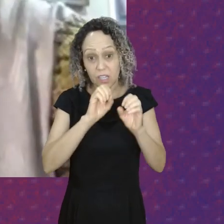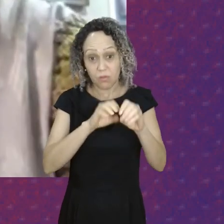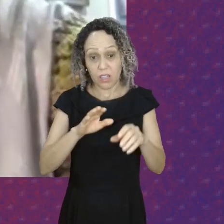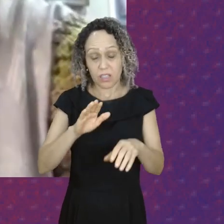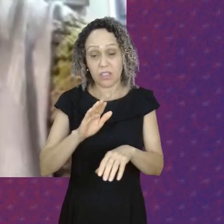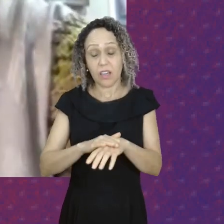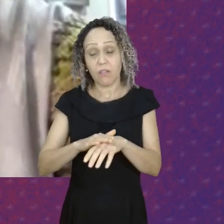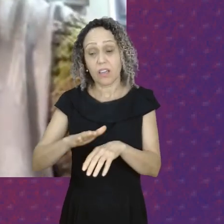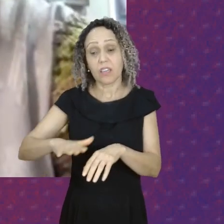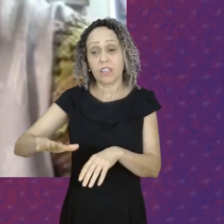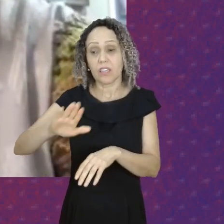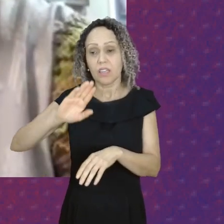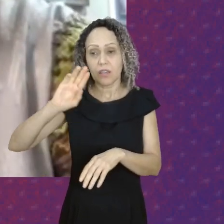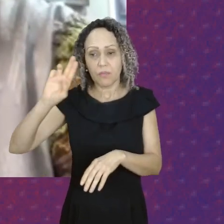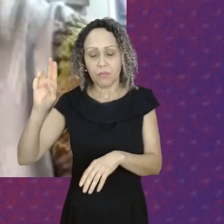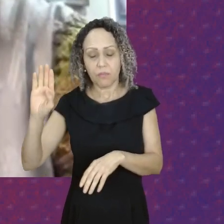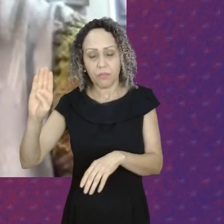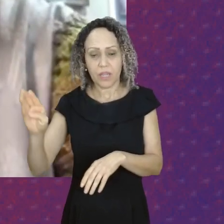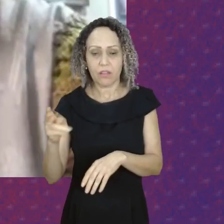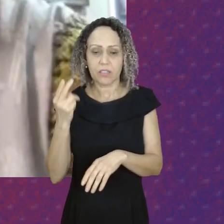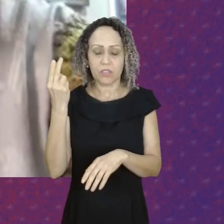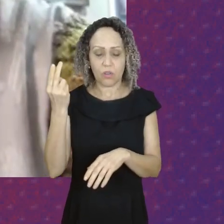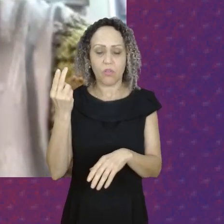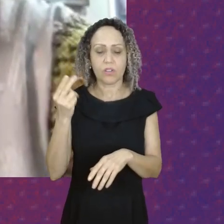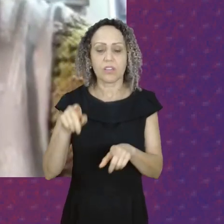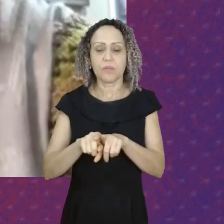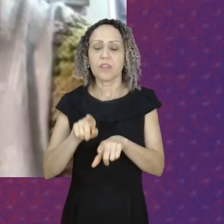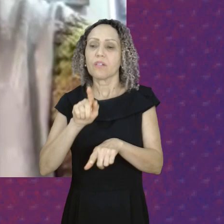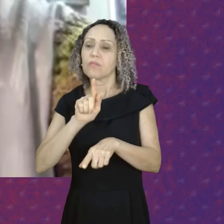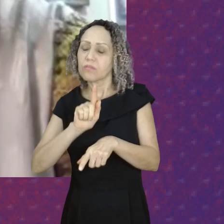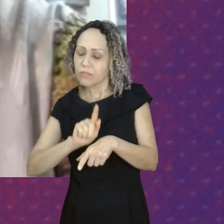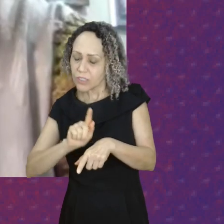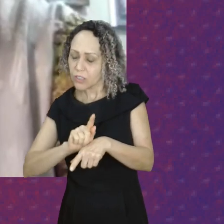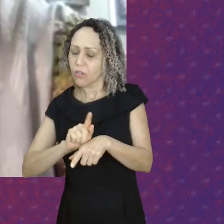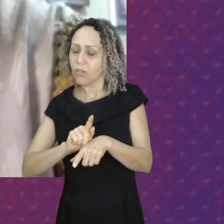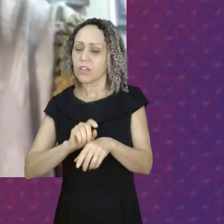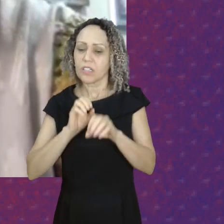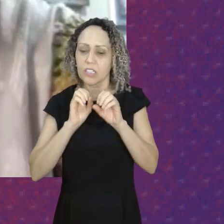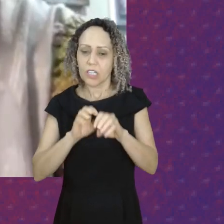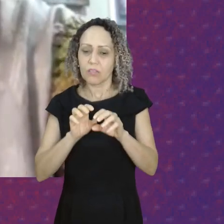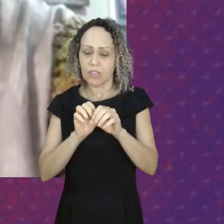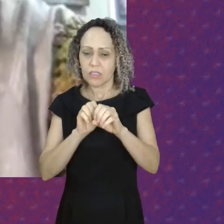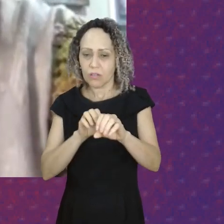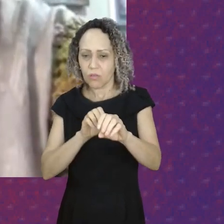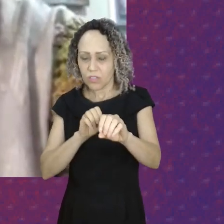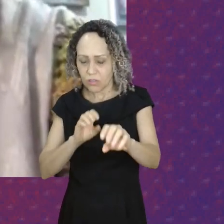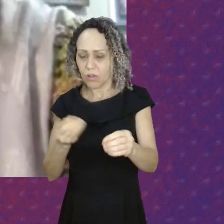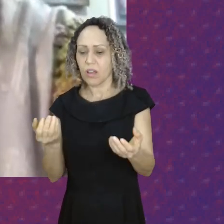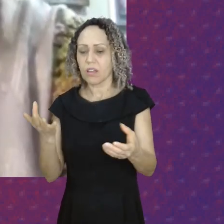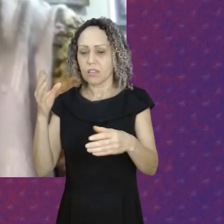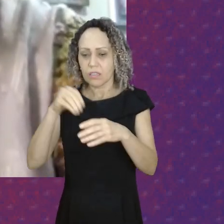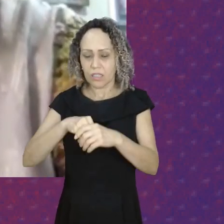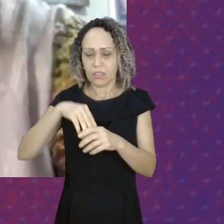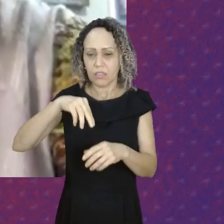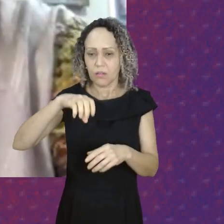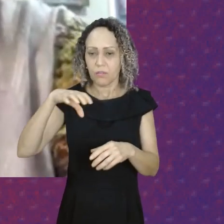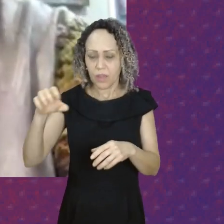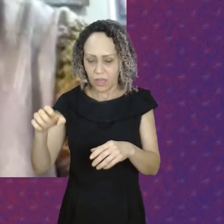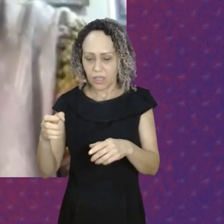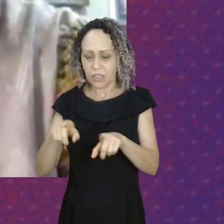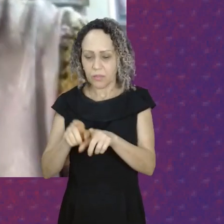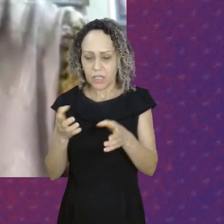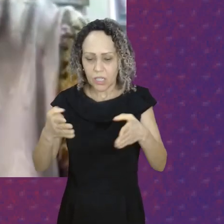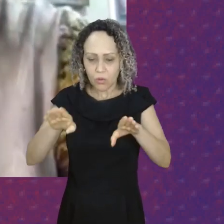da Secretaria Nacional de Educação Continuada, Alfabetização, Diversidade e Inclusão do Ministério da Educação,